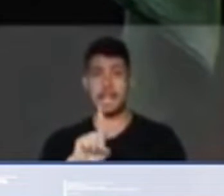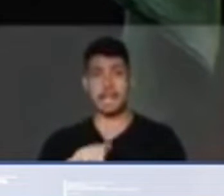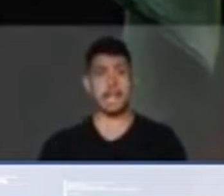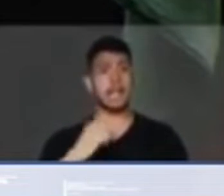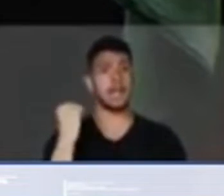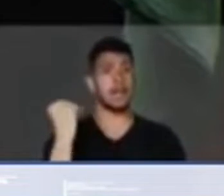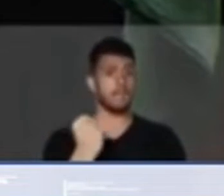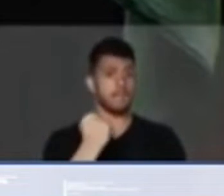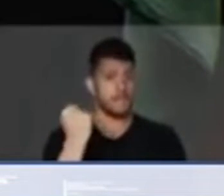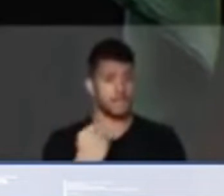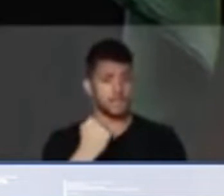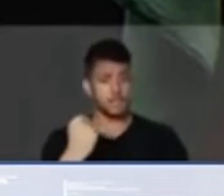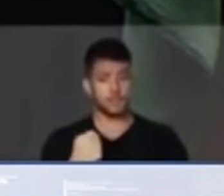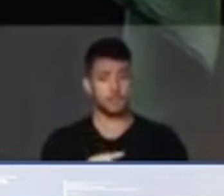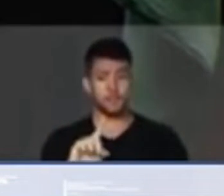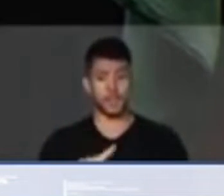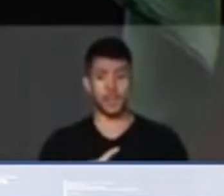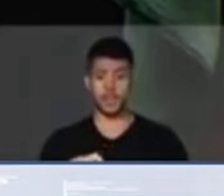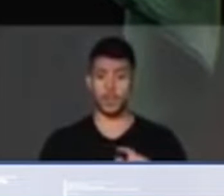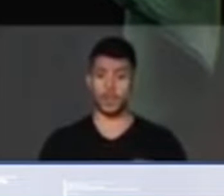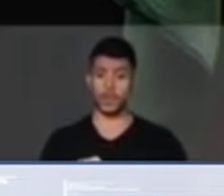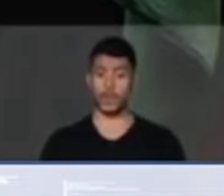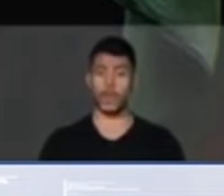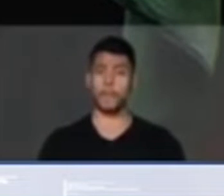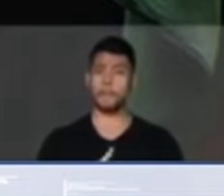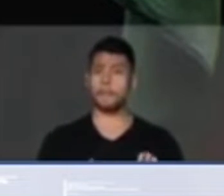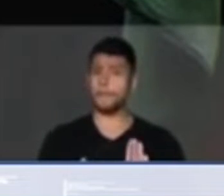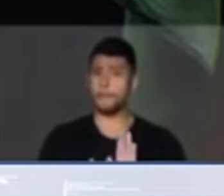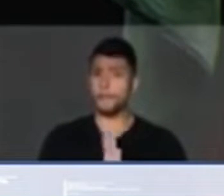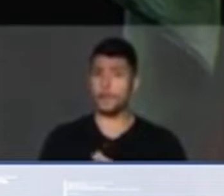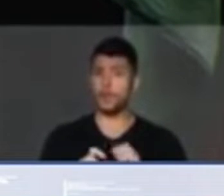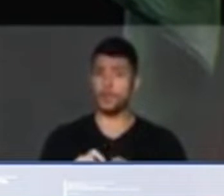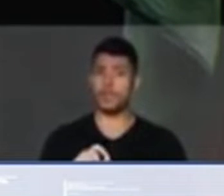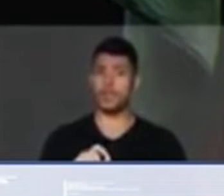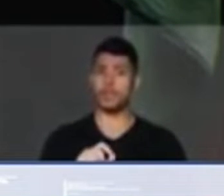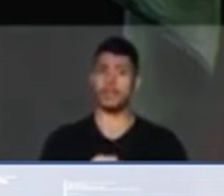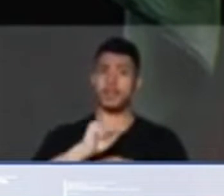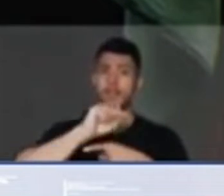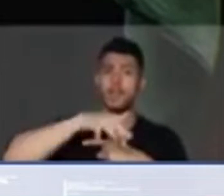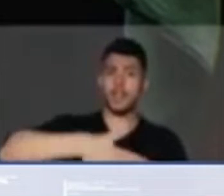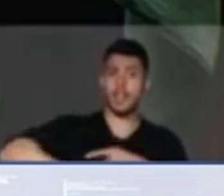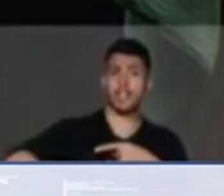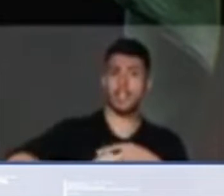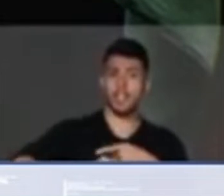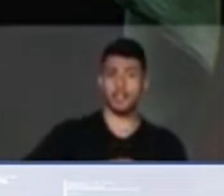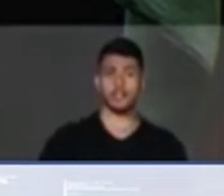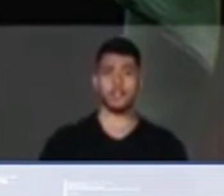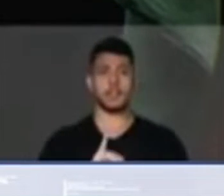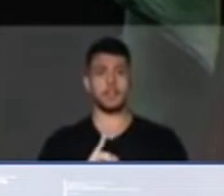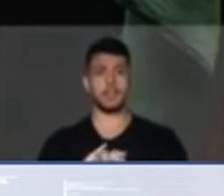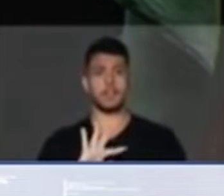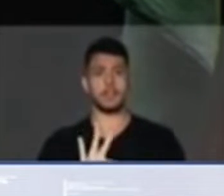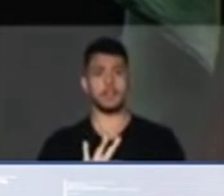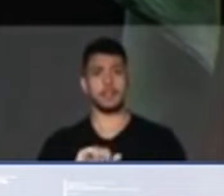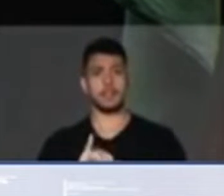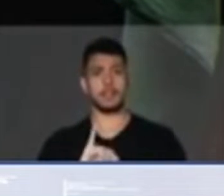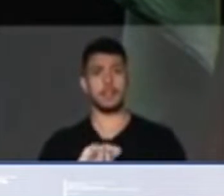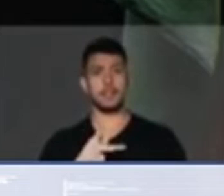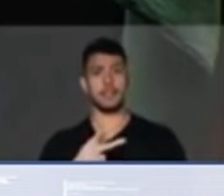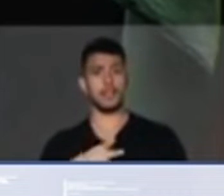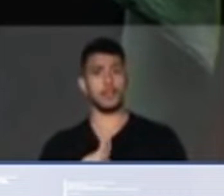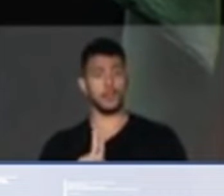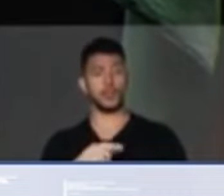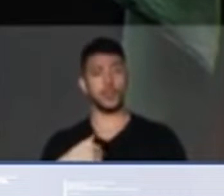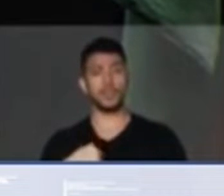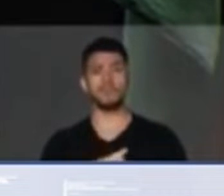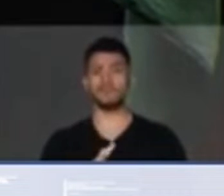muito grave. É uma denúncia envolvendo a hidrelétrica Itaipu. Fui diretora financeira na Itaipu, conheço o tratado de Itaipu